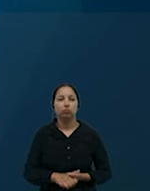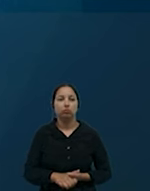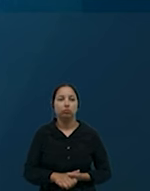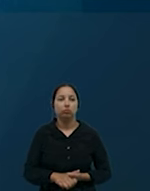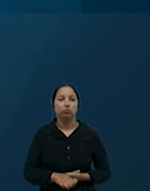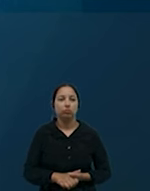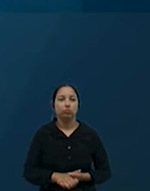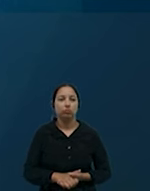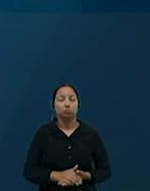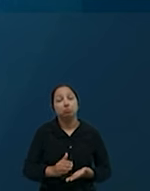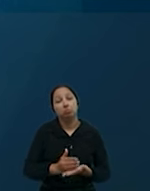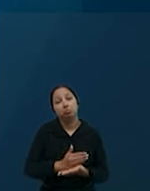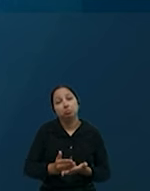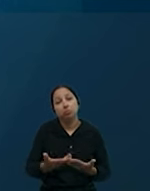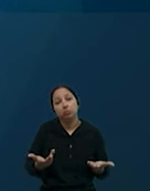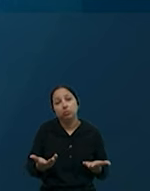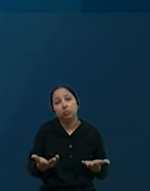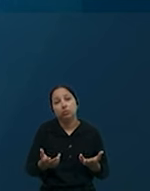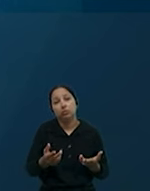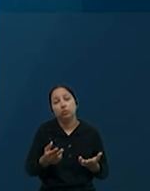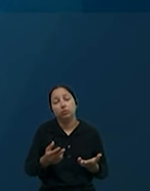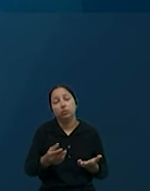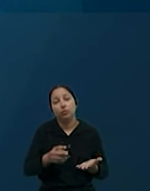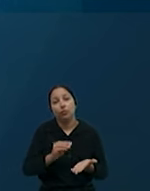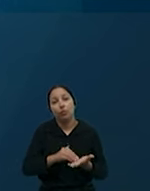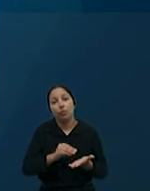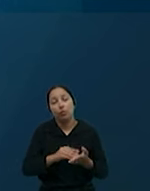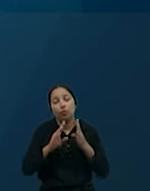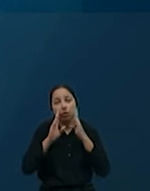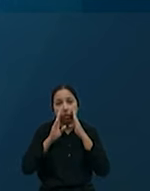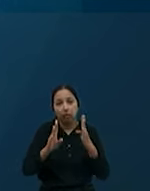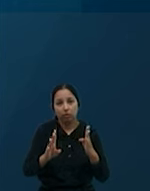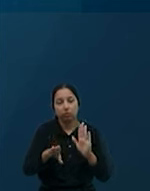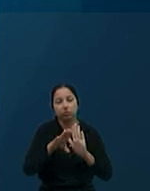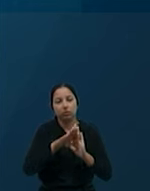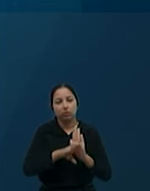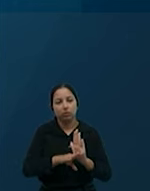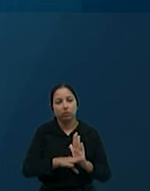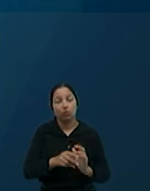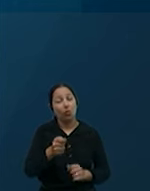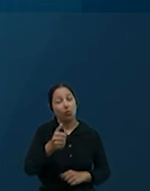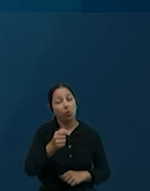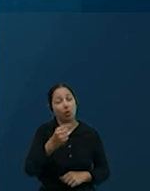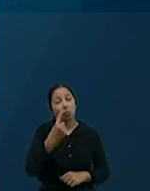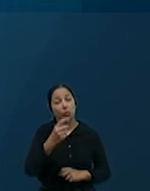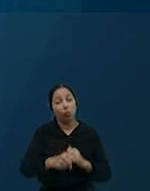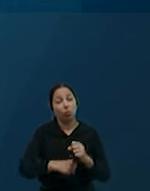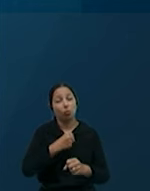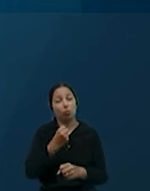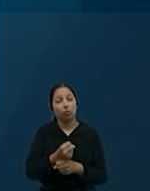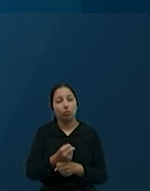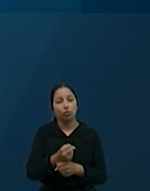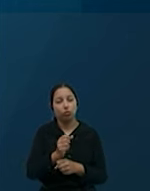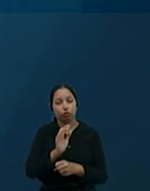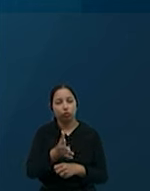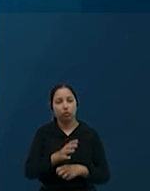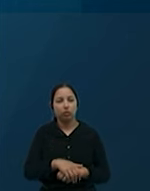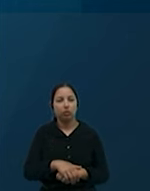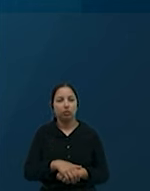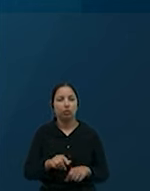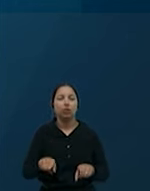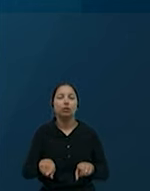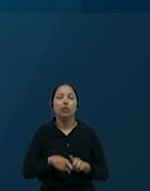processo, que além de já ter quase um ano, volto a dizer, de afetação, a pauta também é publicada com